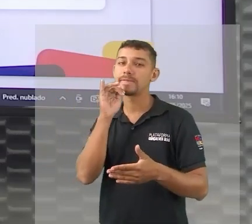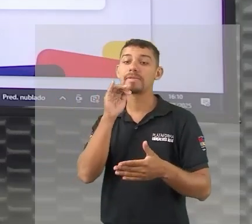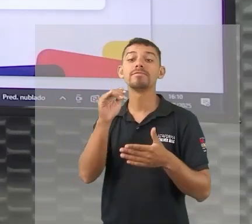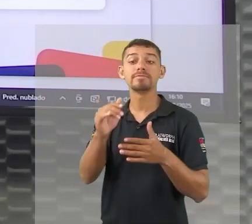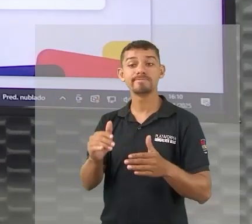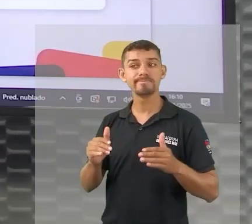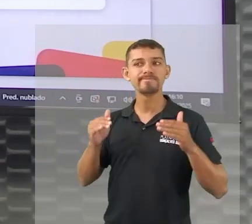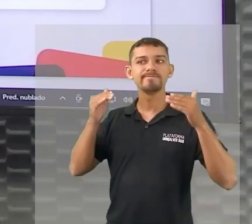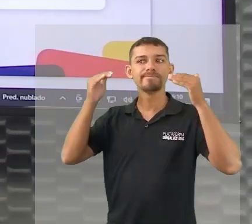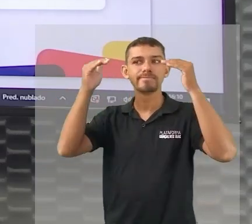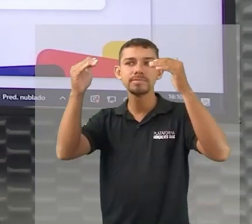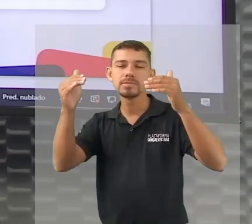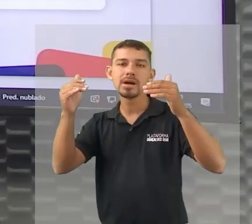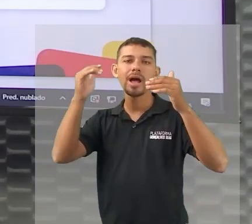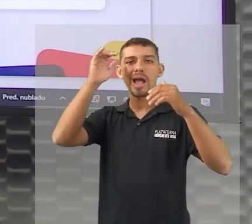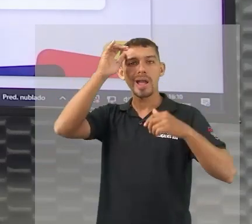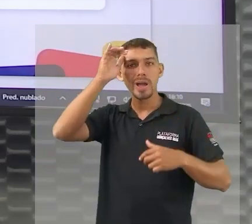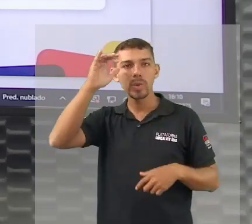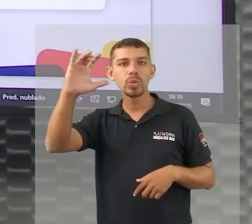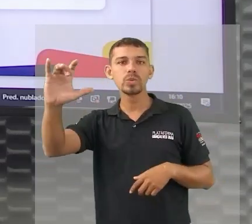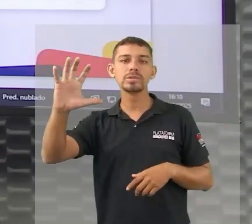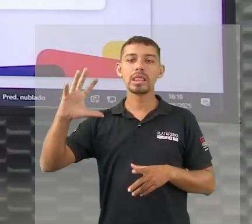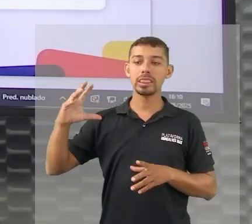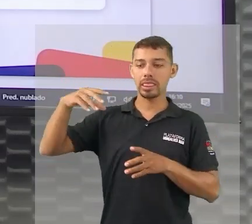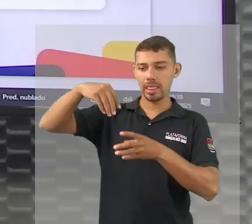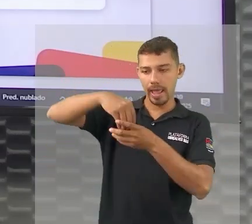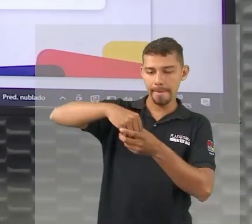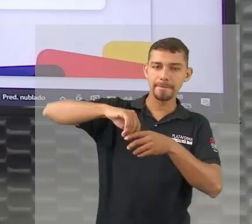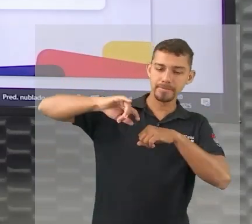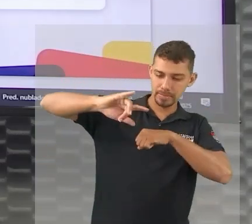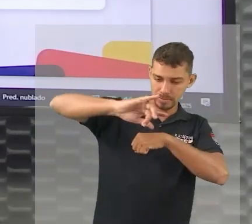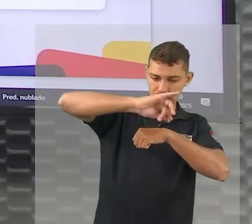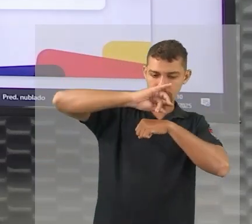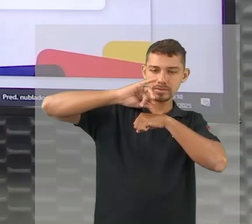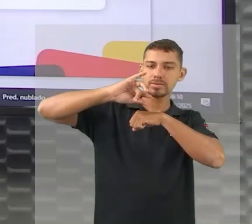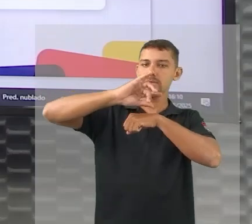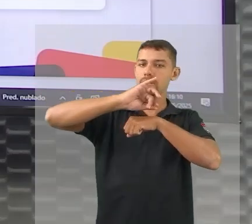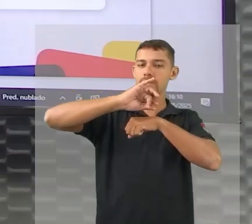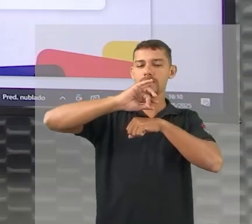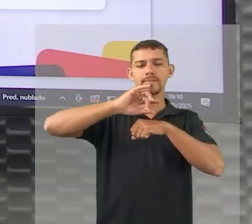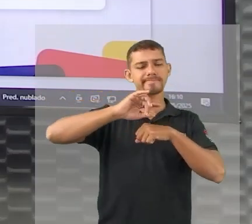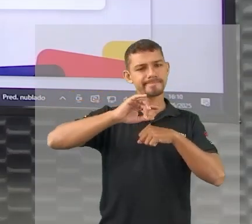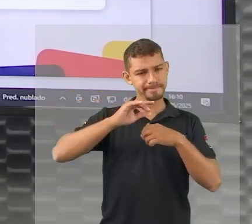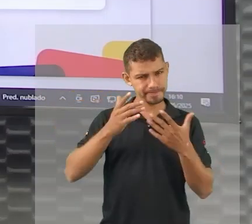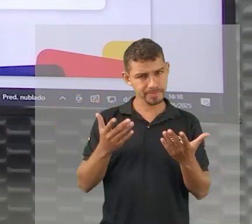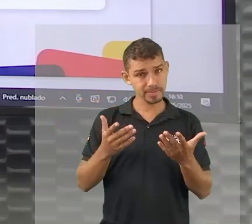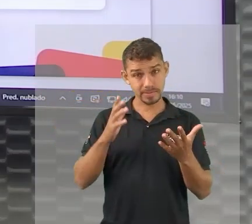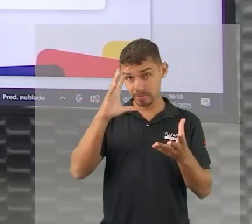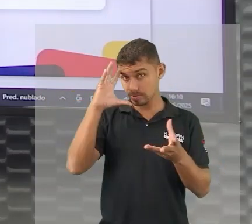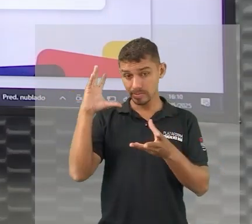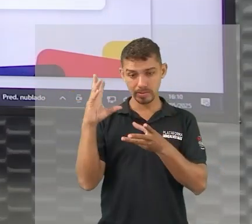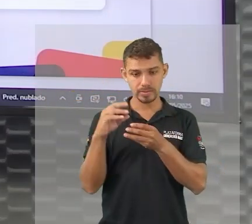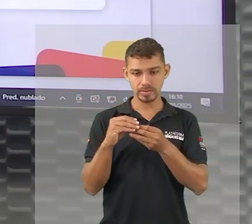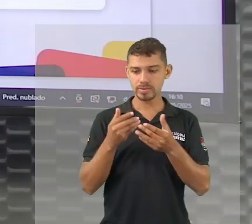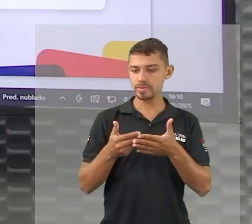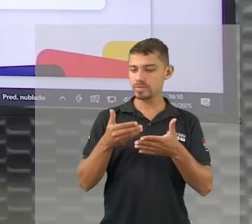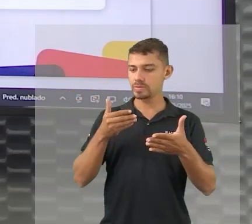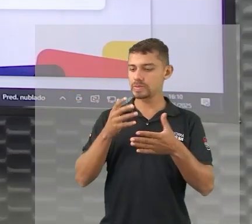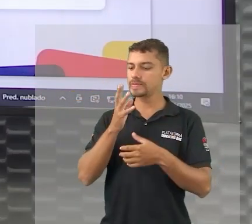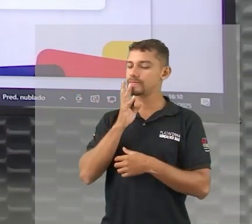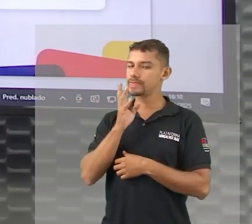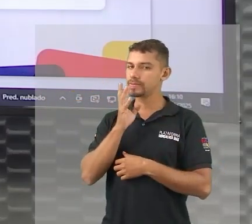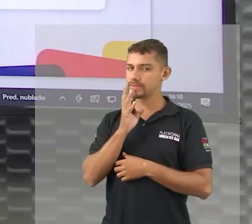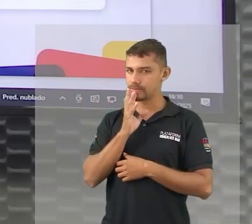né? Pensar a questão da cultura dentro do capitalismo e, sobretudo, a partir do que ficou conhecido